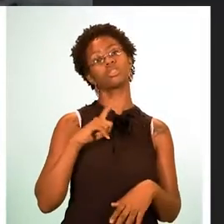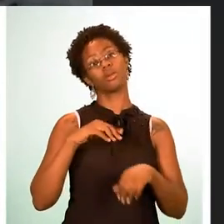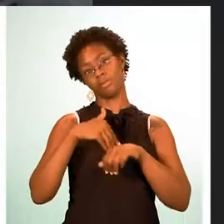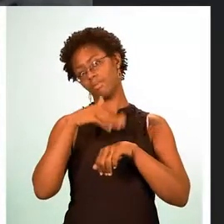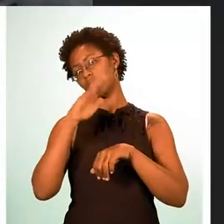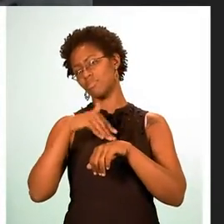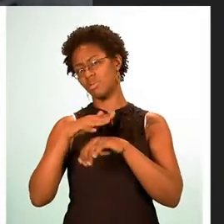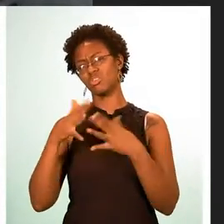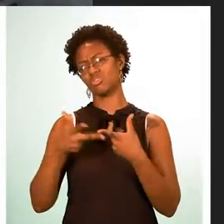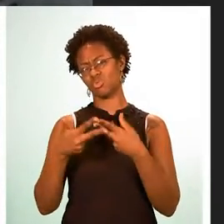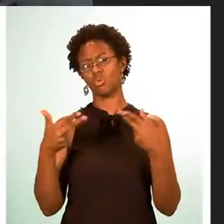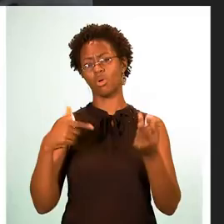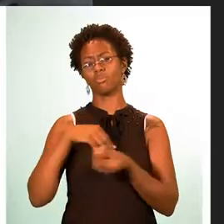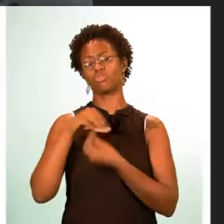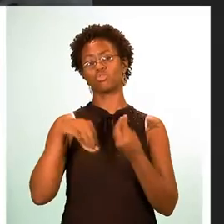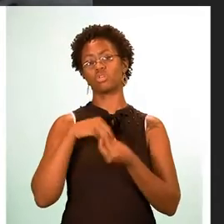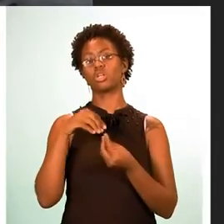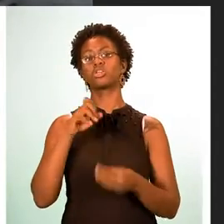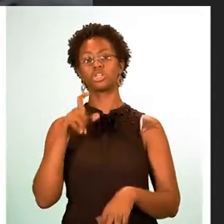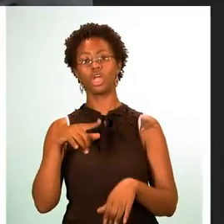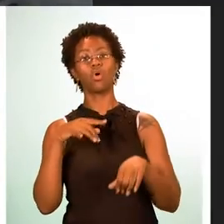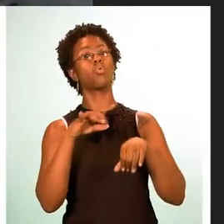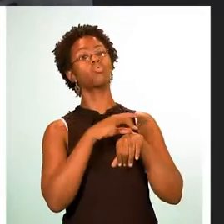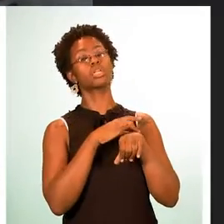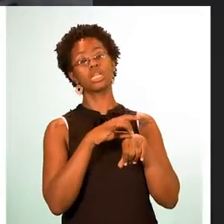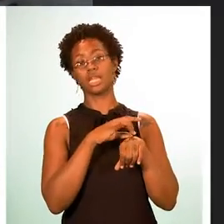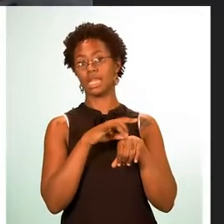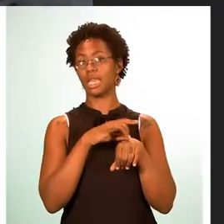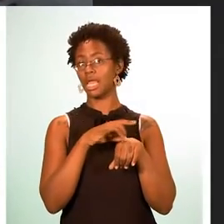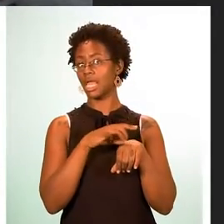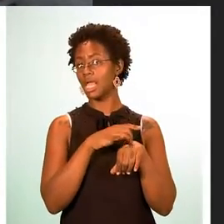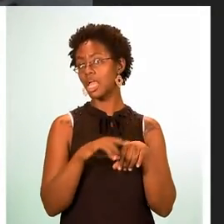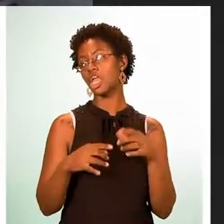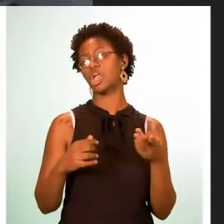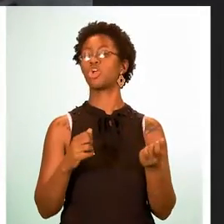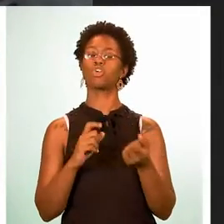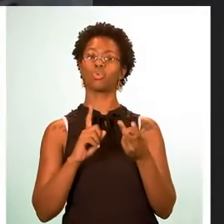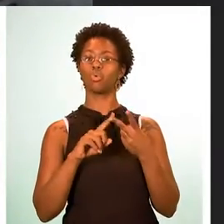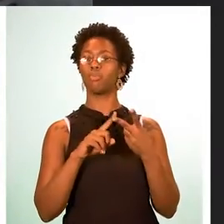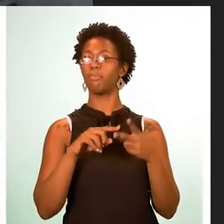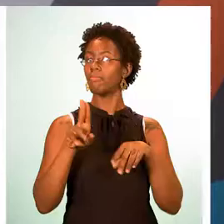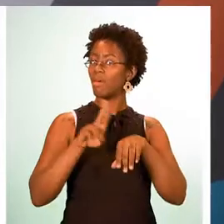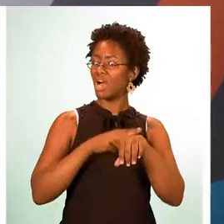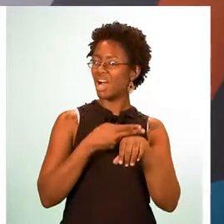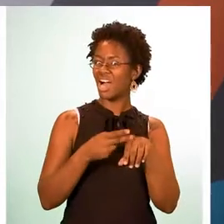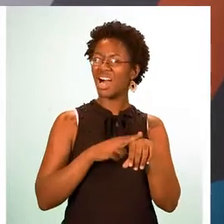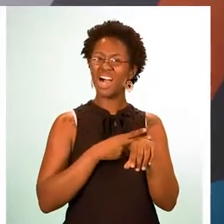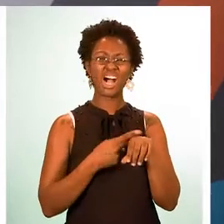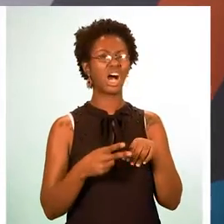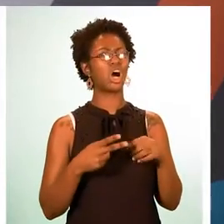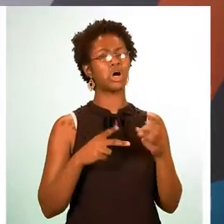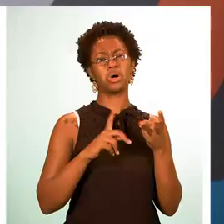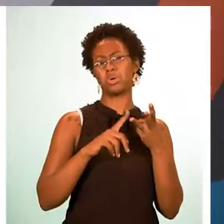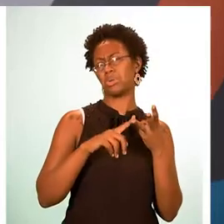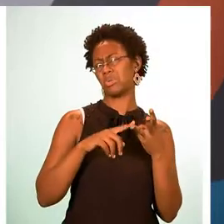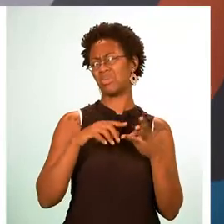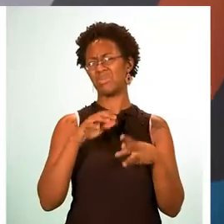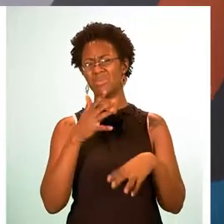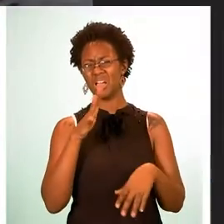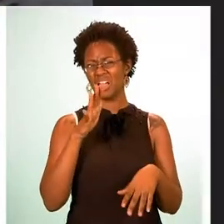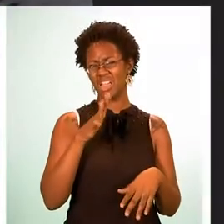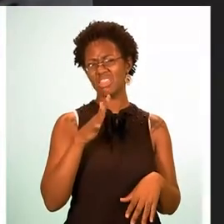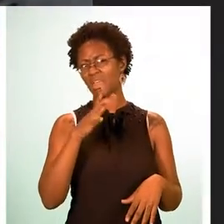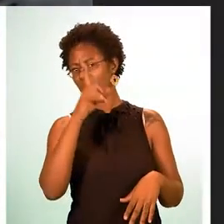têm mais inclusões, que é aquele que eu te falei, que é o negro, que é o champanhe, que é o marrom, que ele é meio